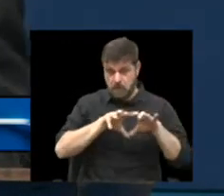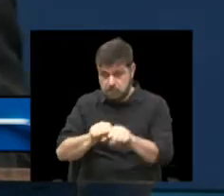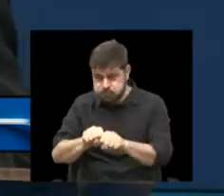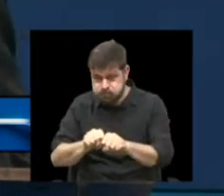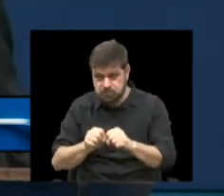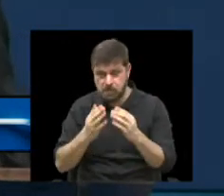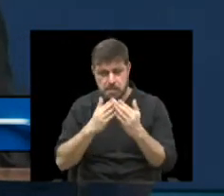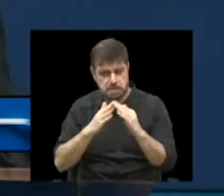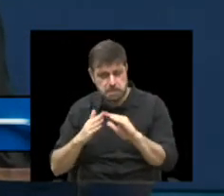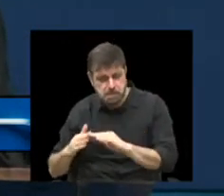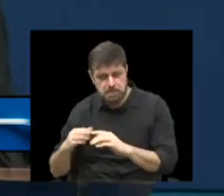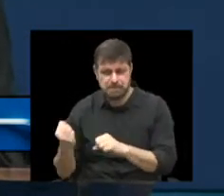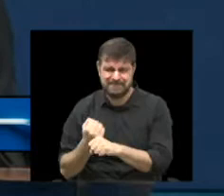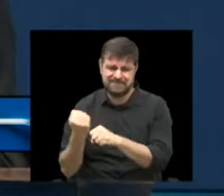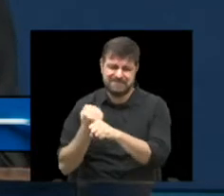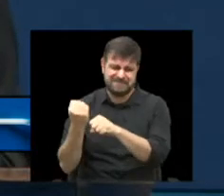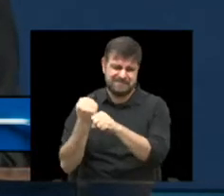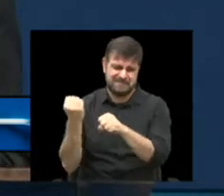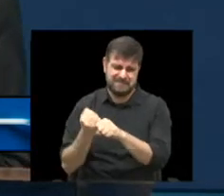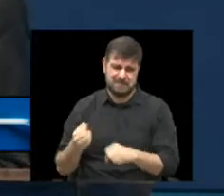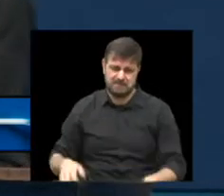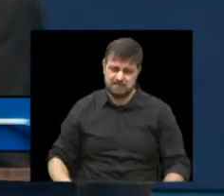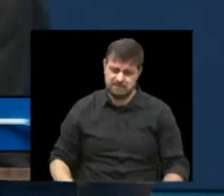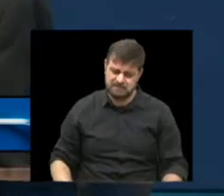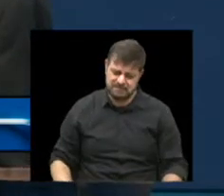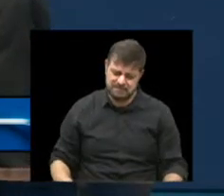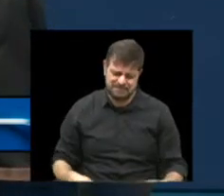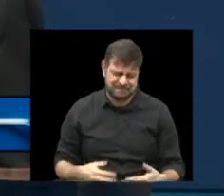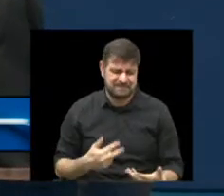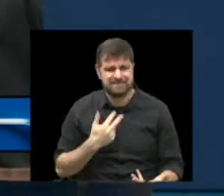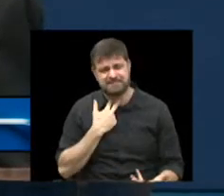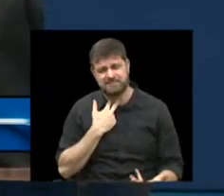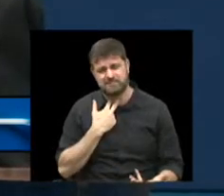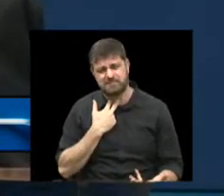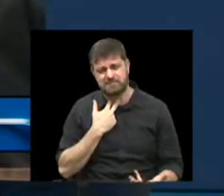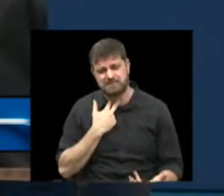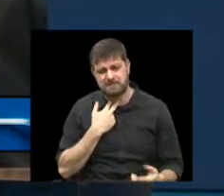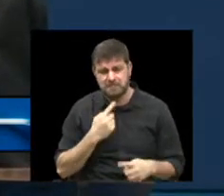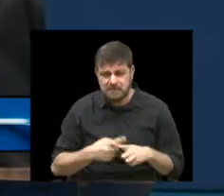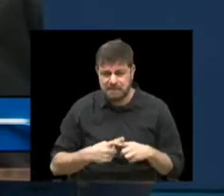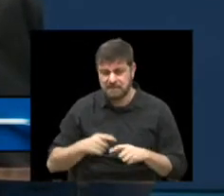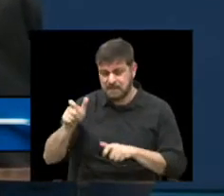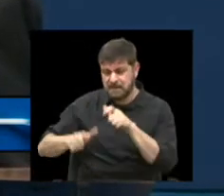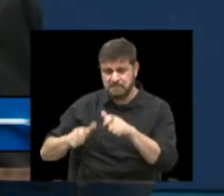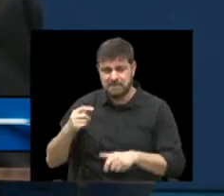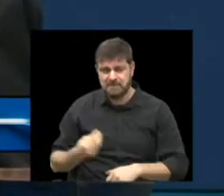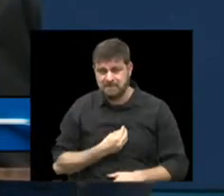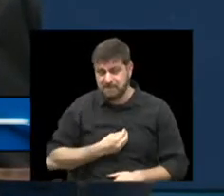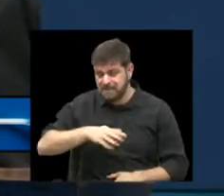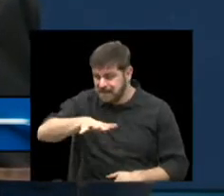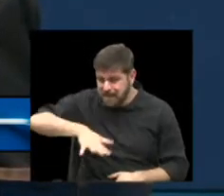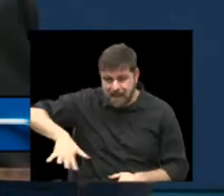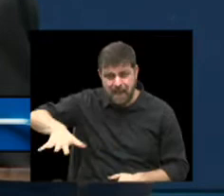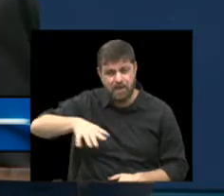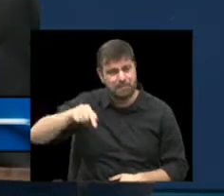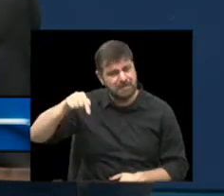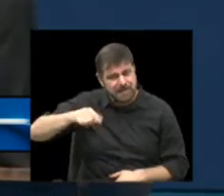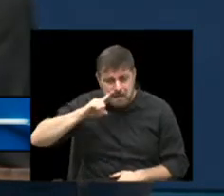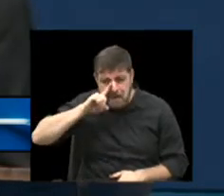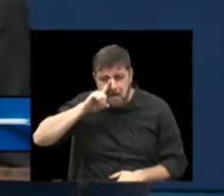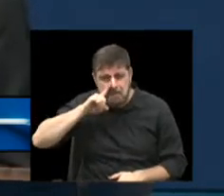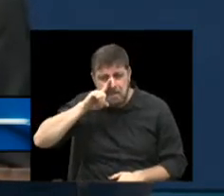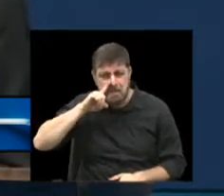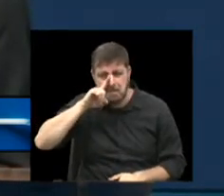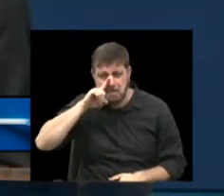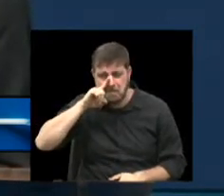coisa que não pode. Por quê? Porque pessoas ficam em áreas de risco, é perigoso, é muito